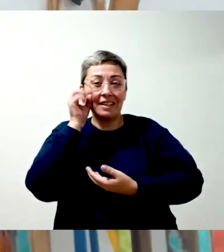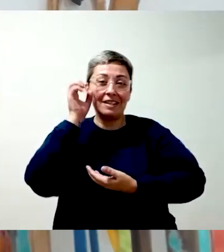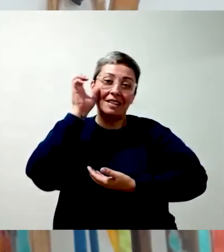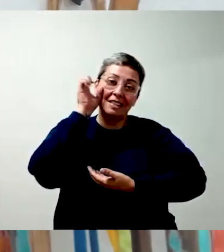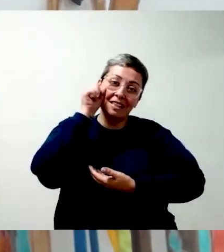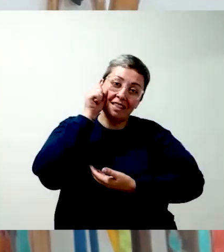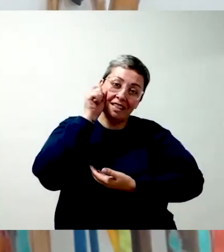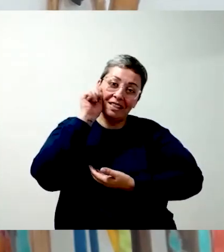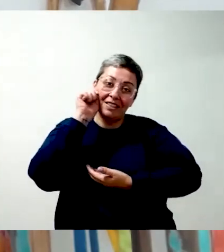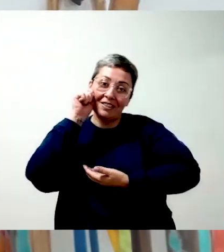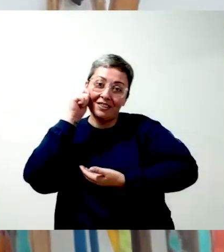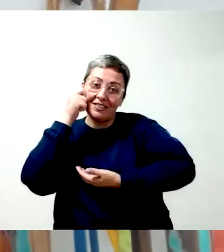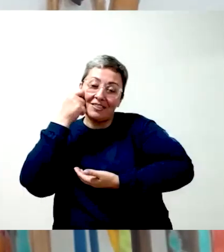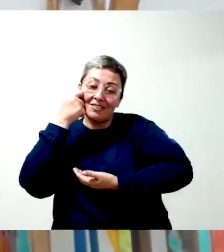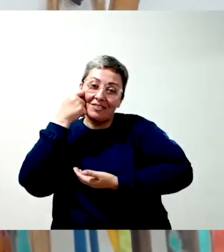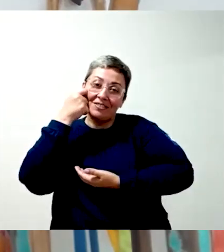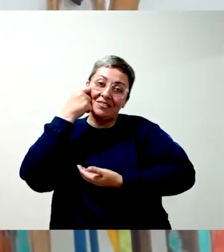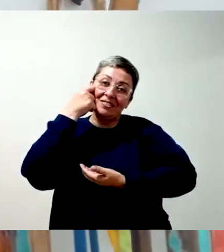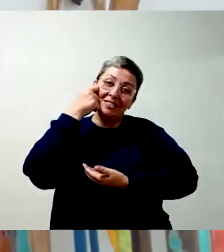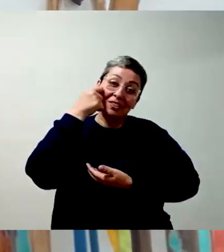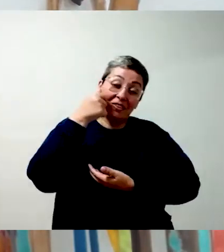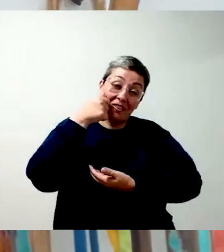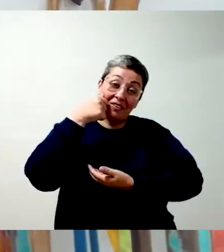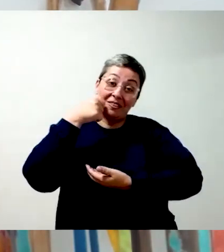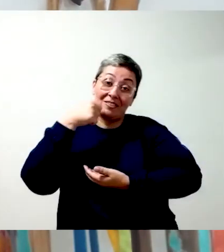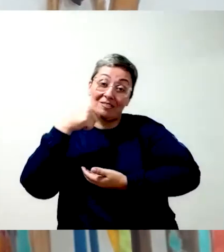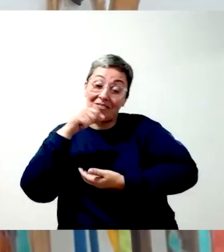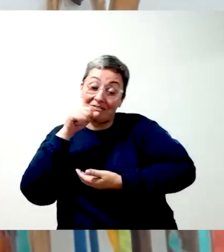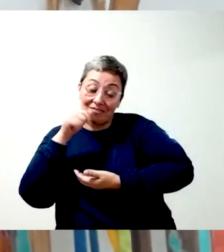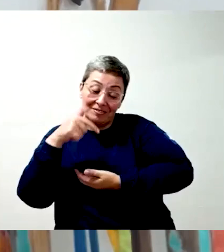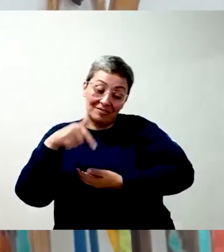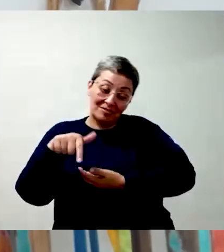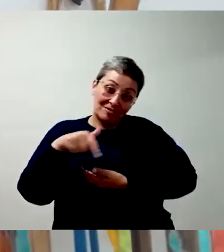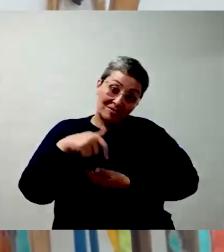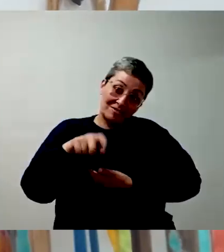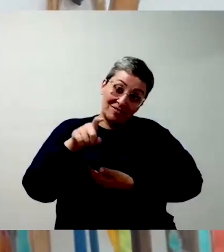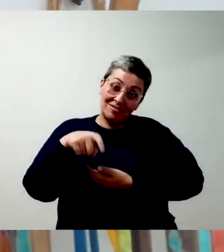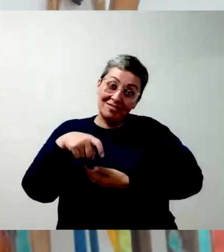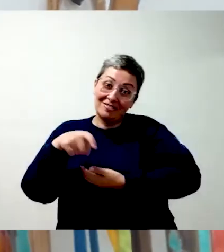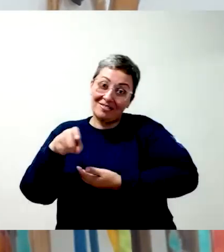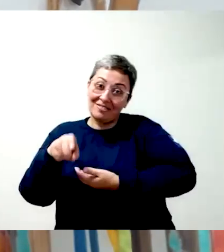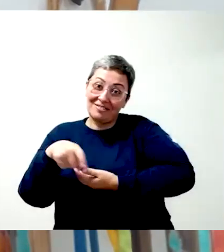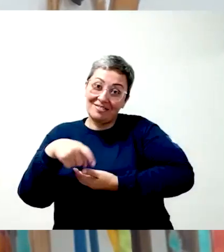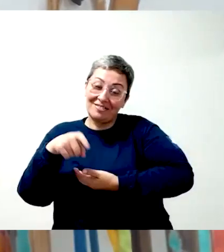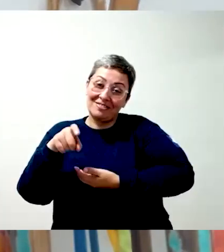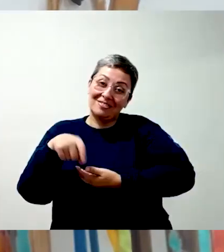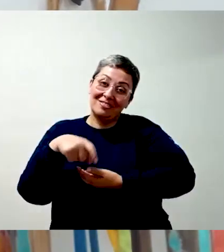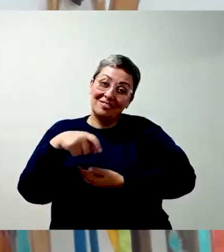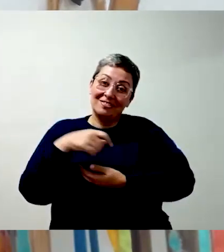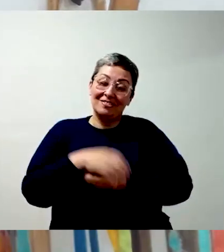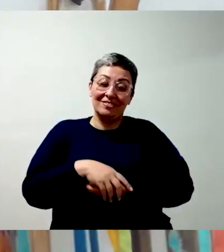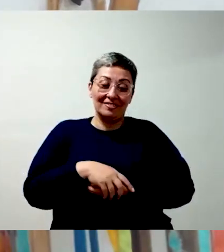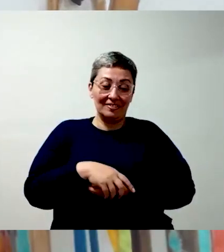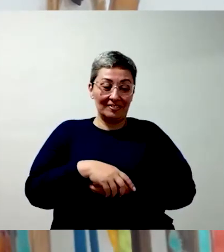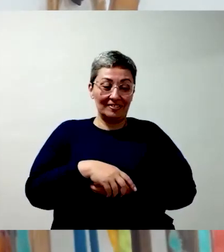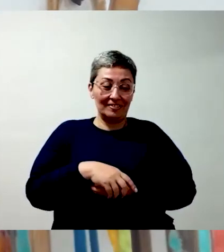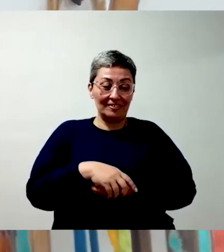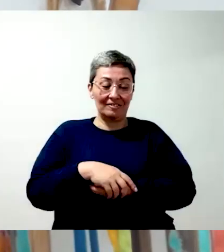Duerme, duerme, negrito, que tu mama está en el campo, negrito.